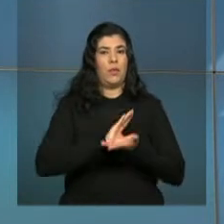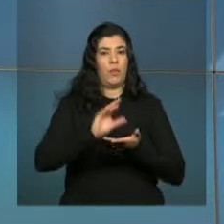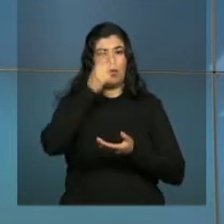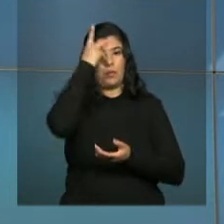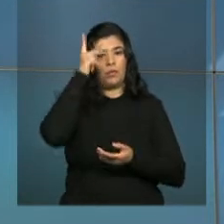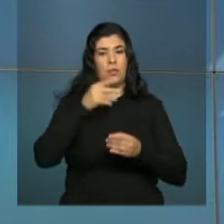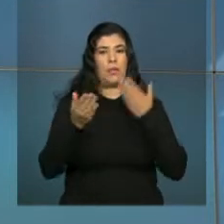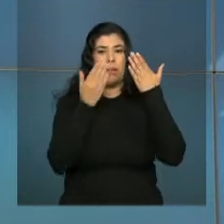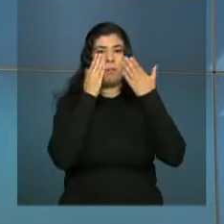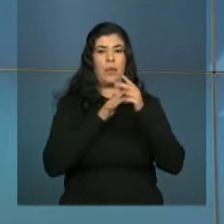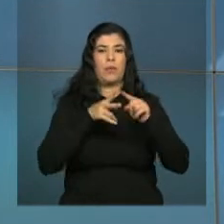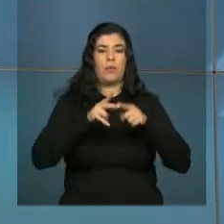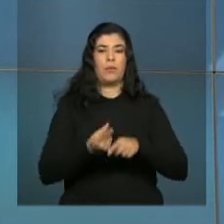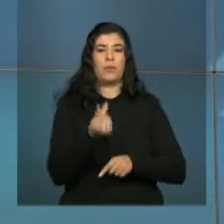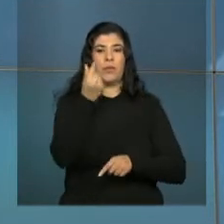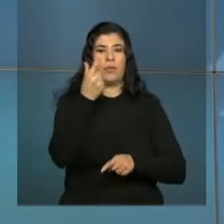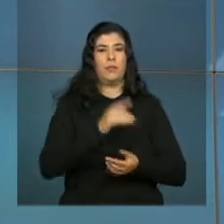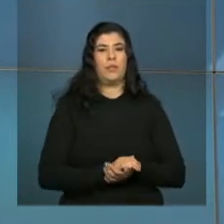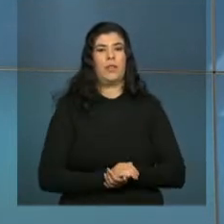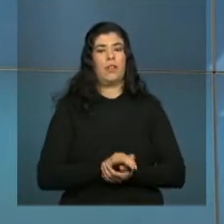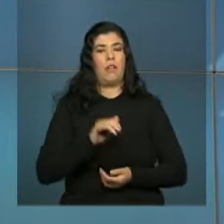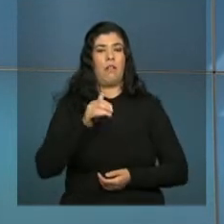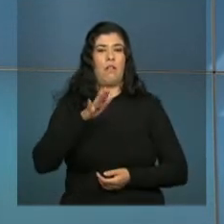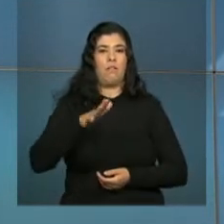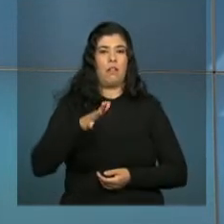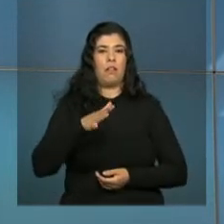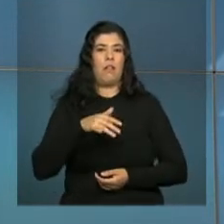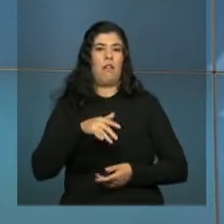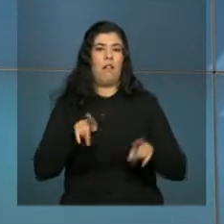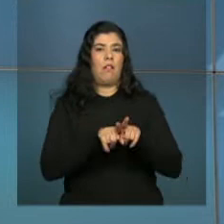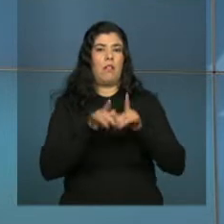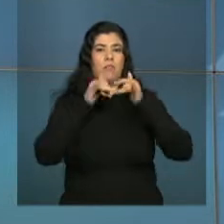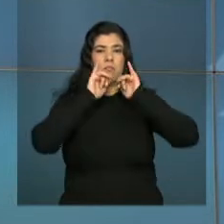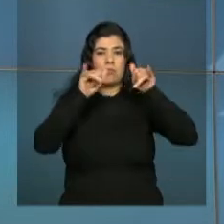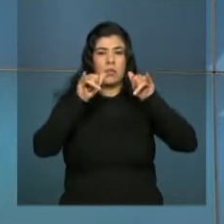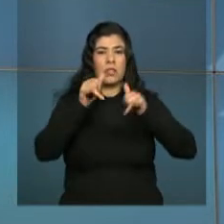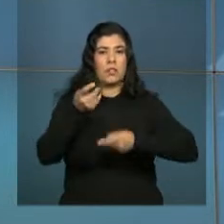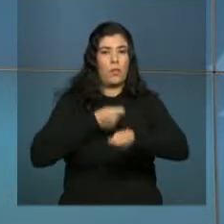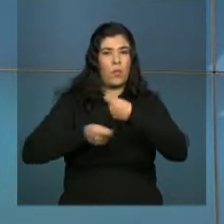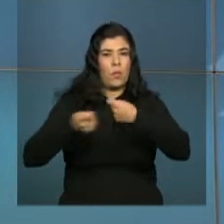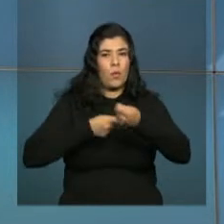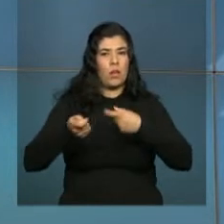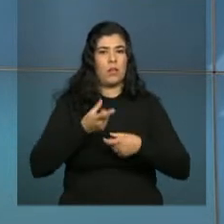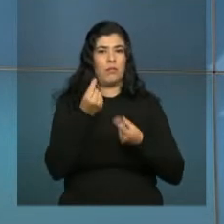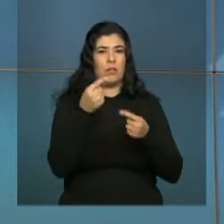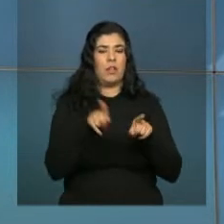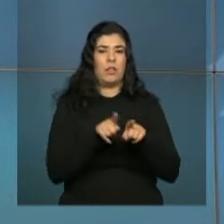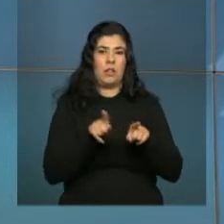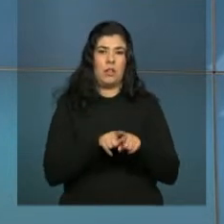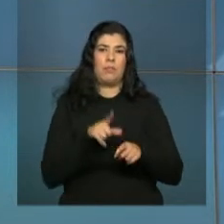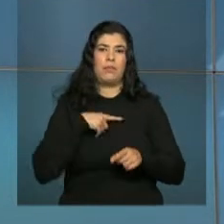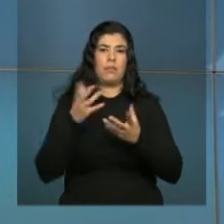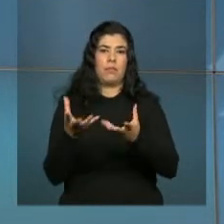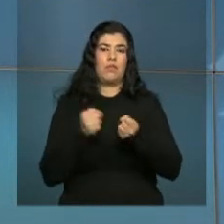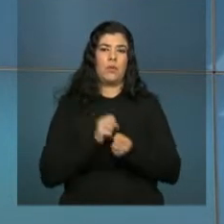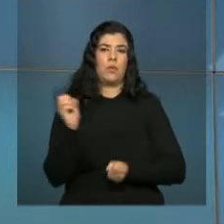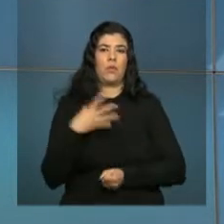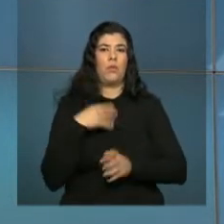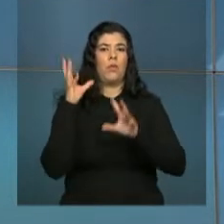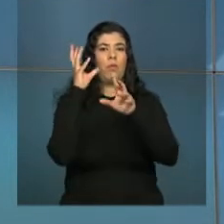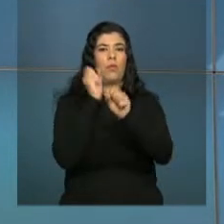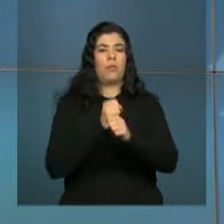parâmetro de reajuste dos medicamentos a variação da energia elétrica e do câmbio também será levada em consideração